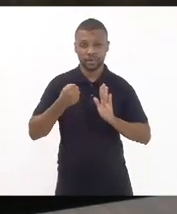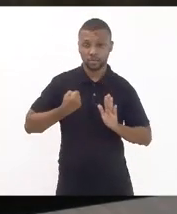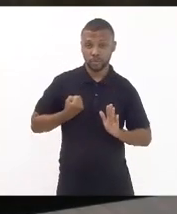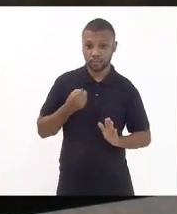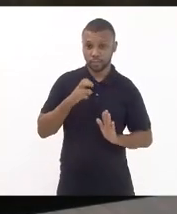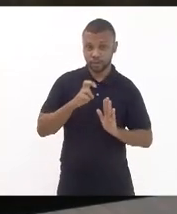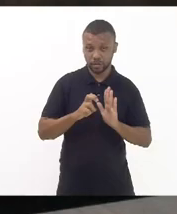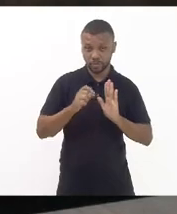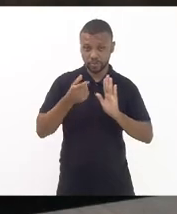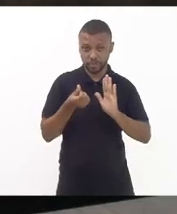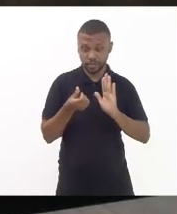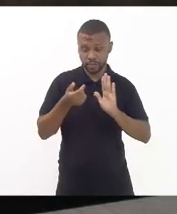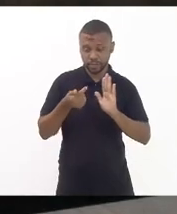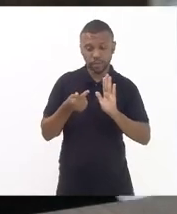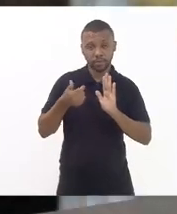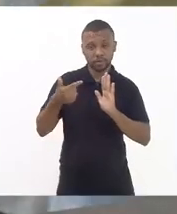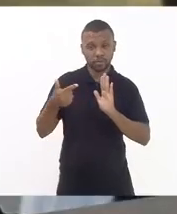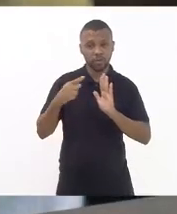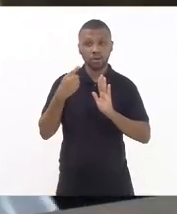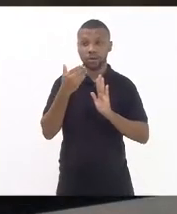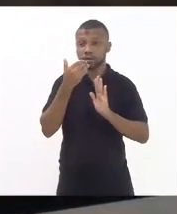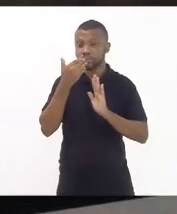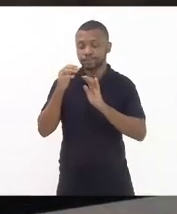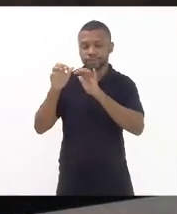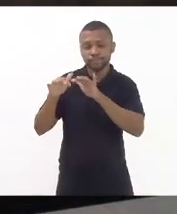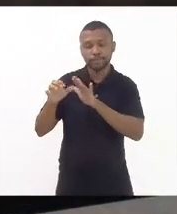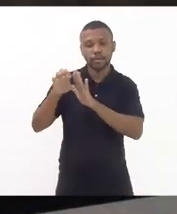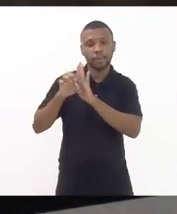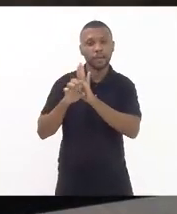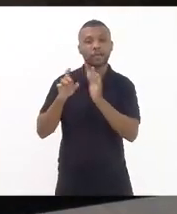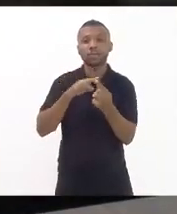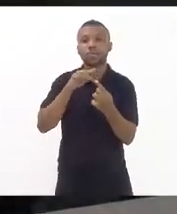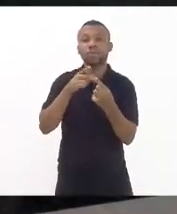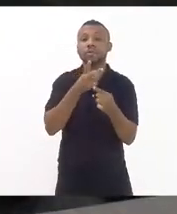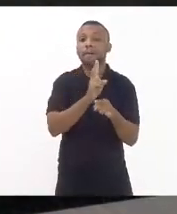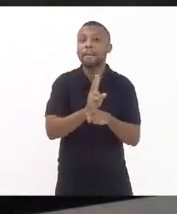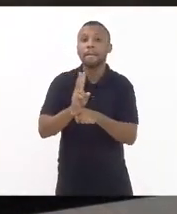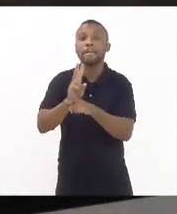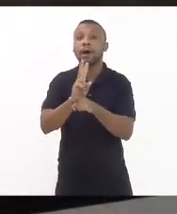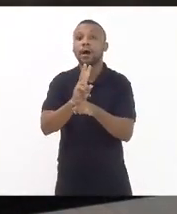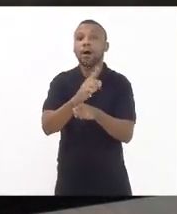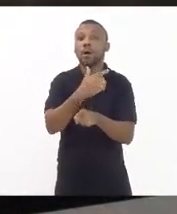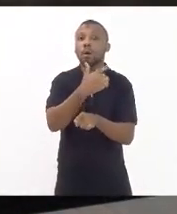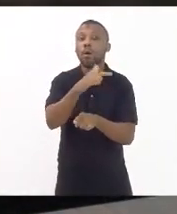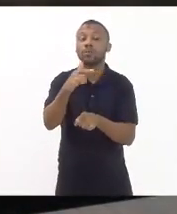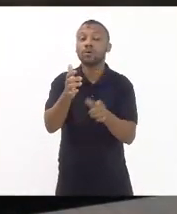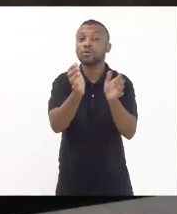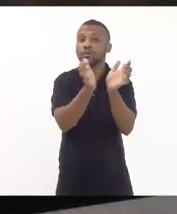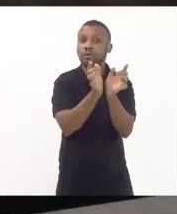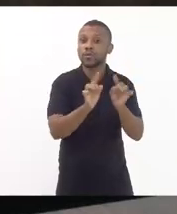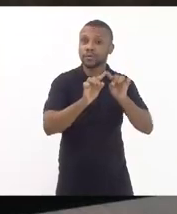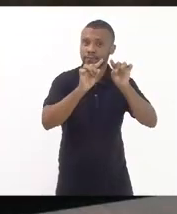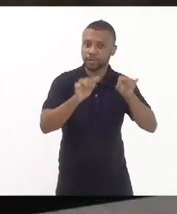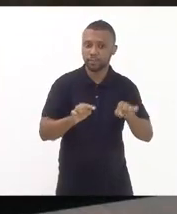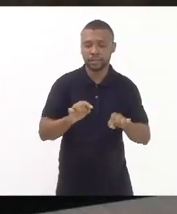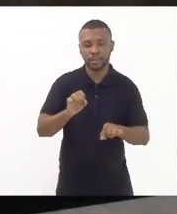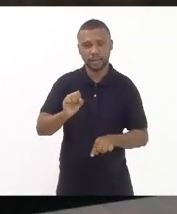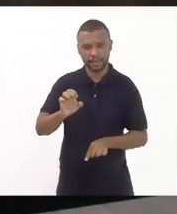5672. A gente fez uma emenda no sentido de contemplar outras categorias da Fazenda que acabaram não